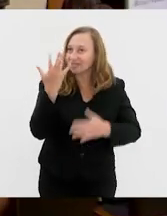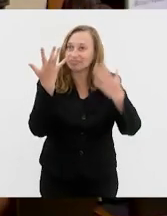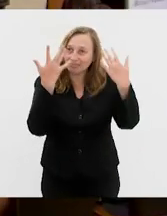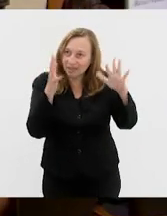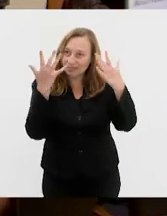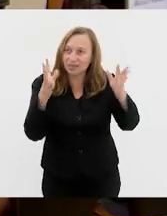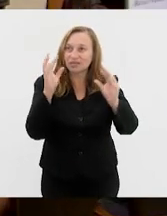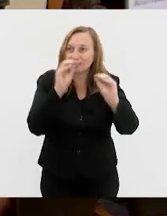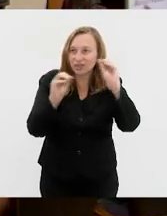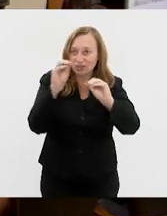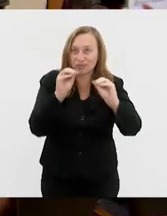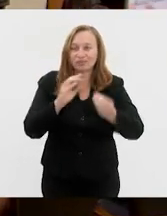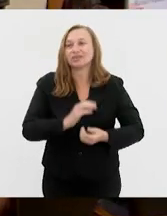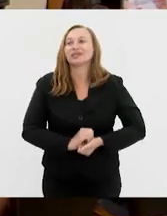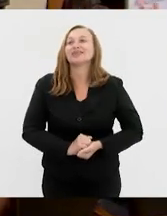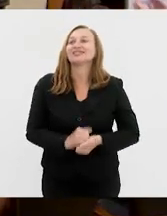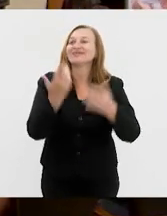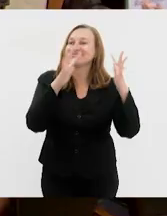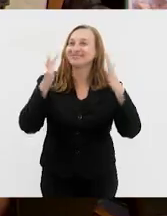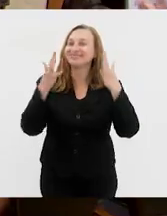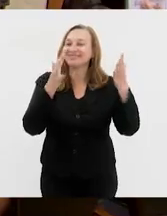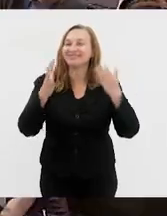beijo.